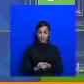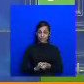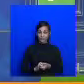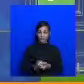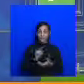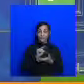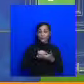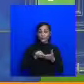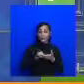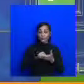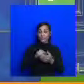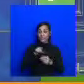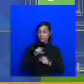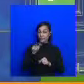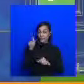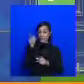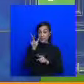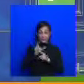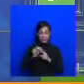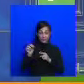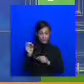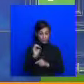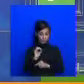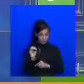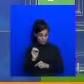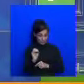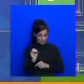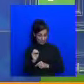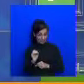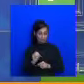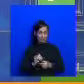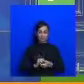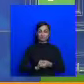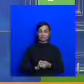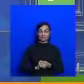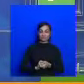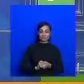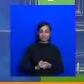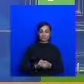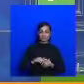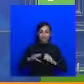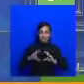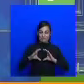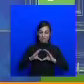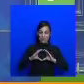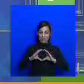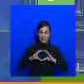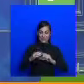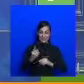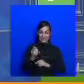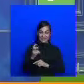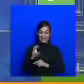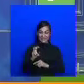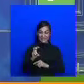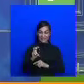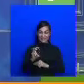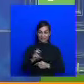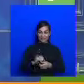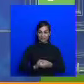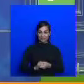É a modalidade que você ganha também com 0 acerto. Bola azul número 15. Azul